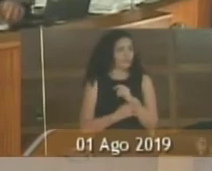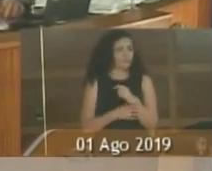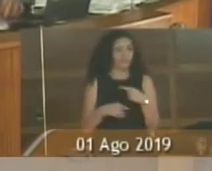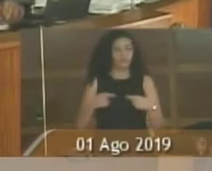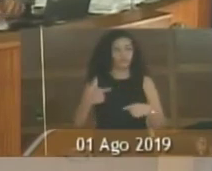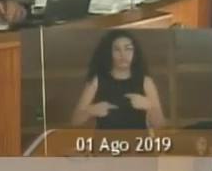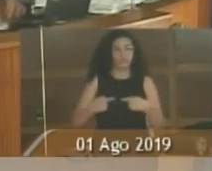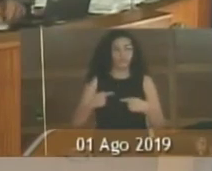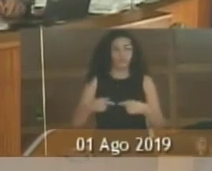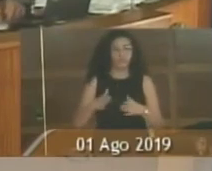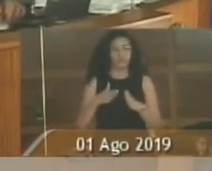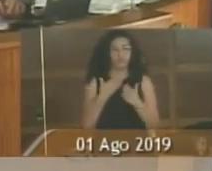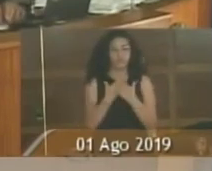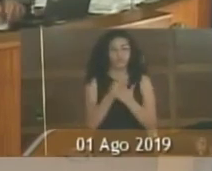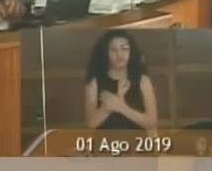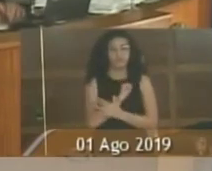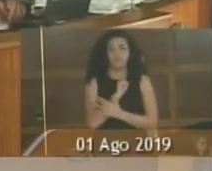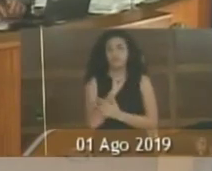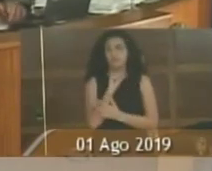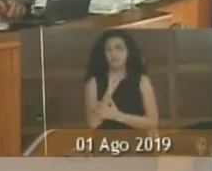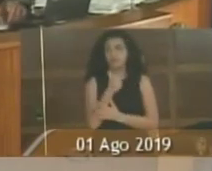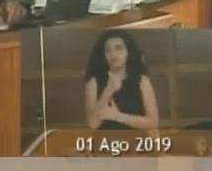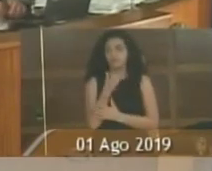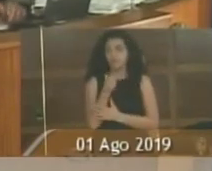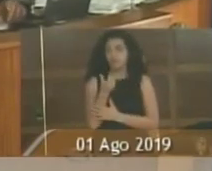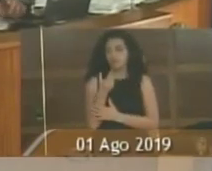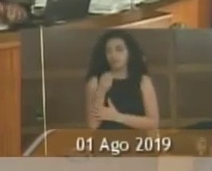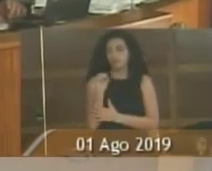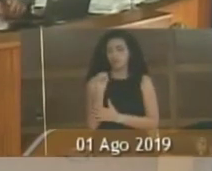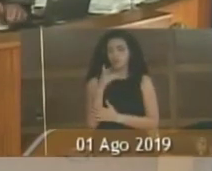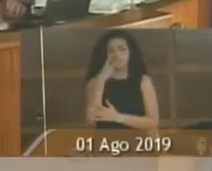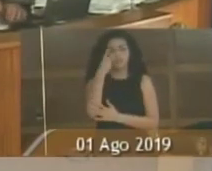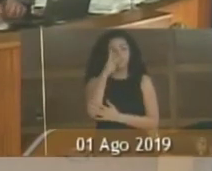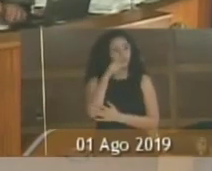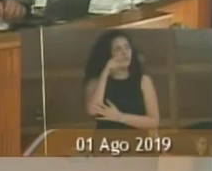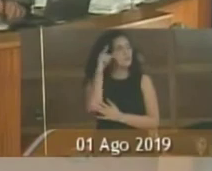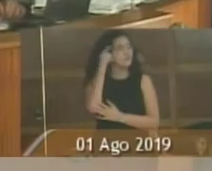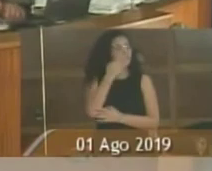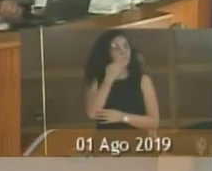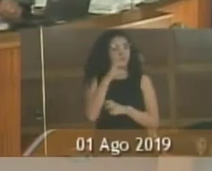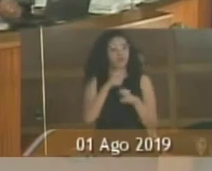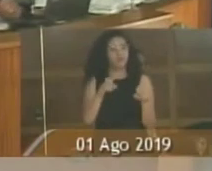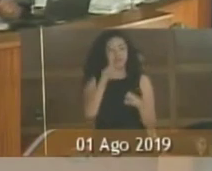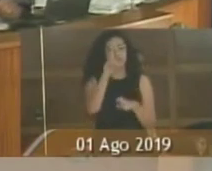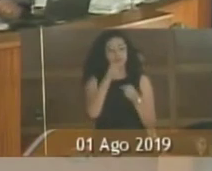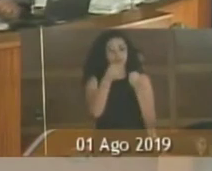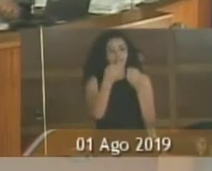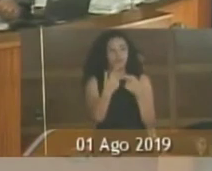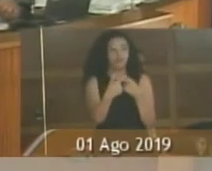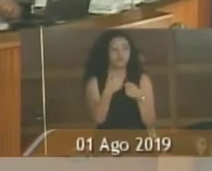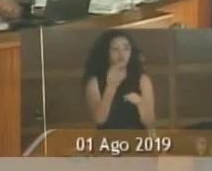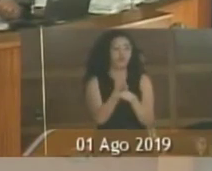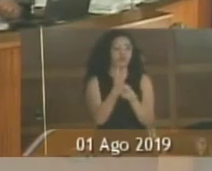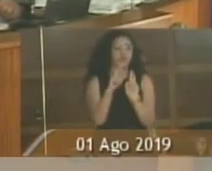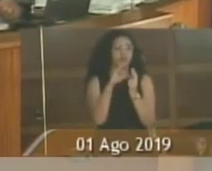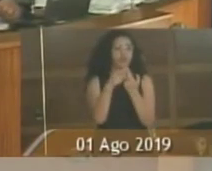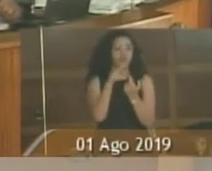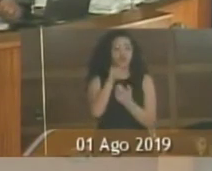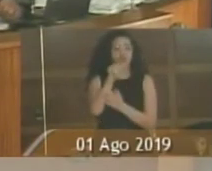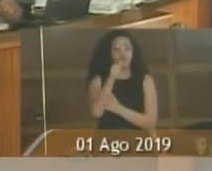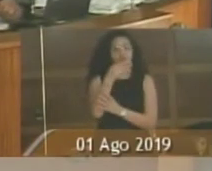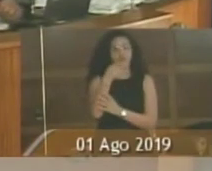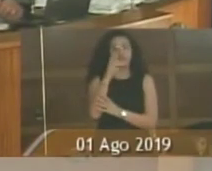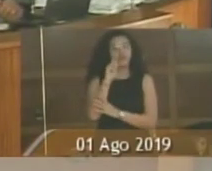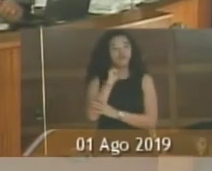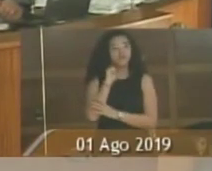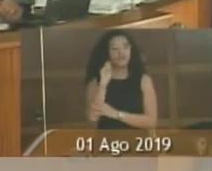Em discussão única, requerimento número 160, de autoria do vereador Léo Marmoraria, solicitando a mesa diretora seja justificada sua ausência na sessão ordinária do dia 4 de abril.